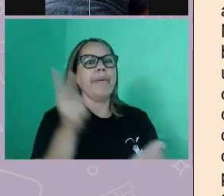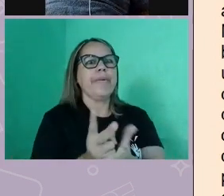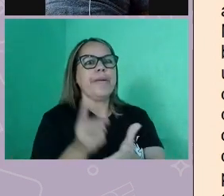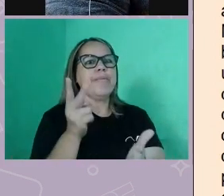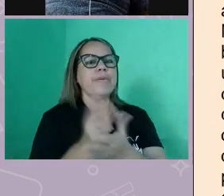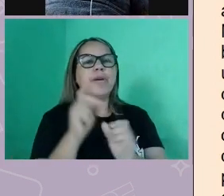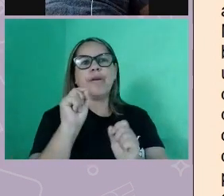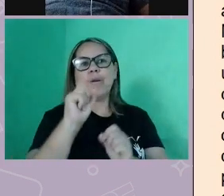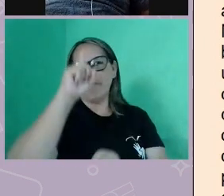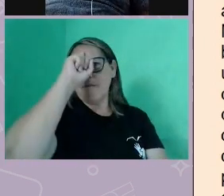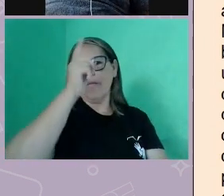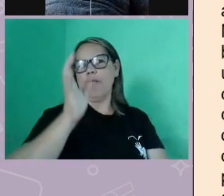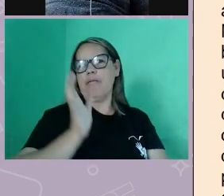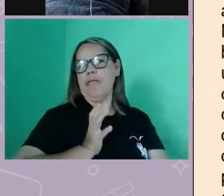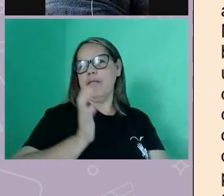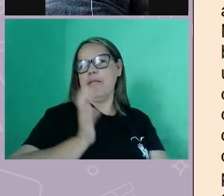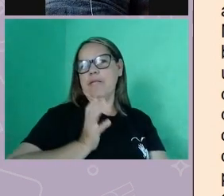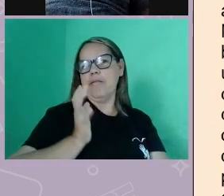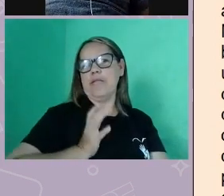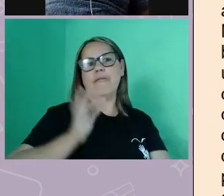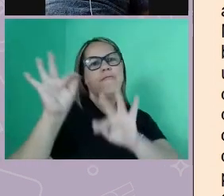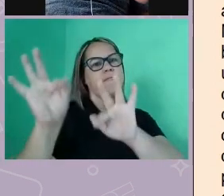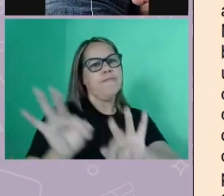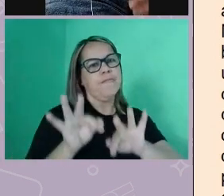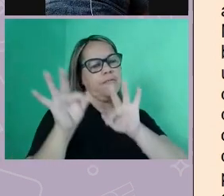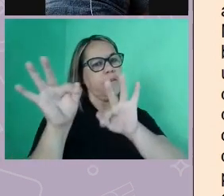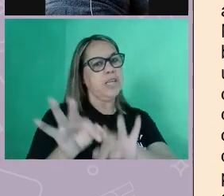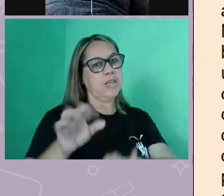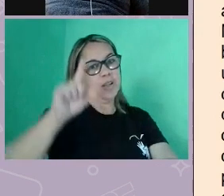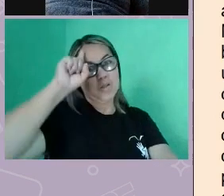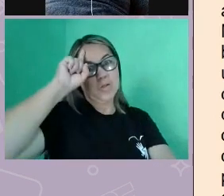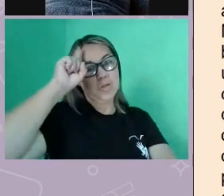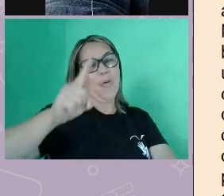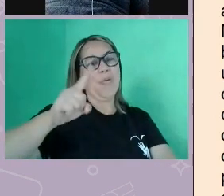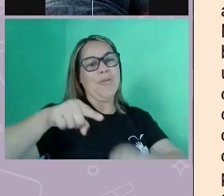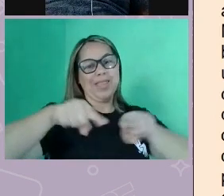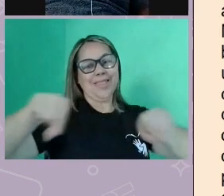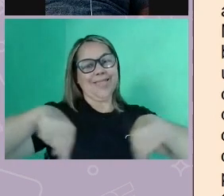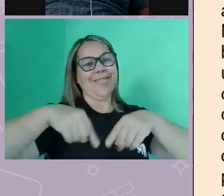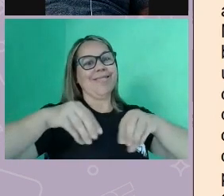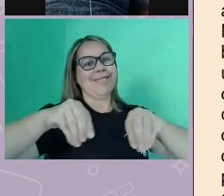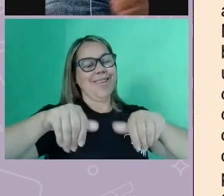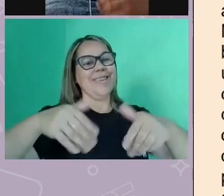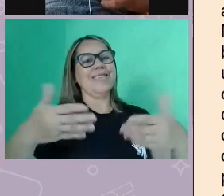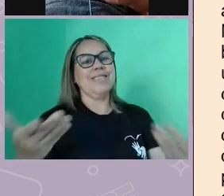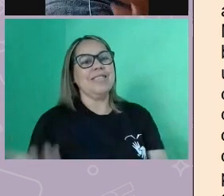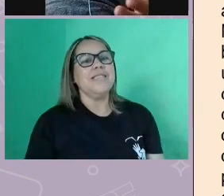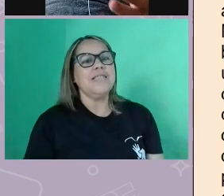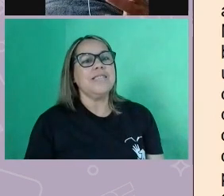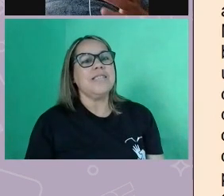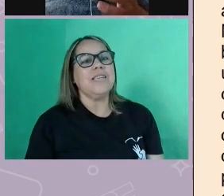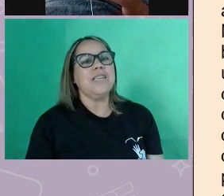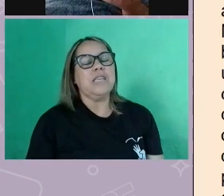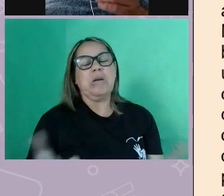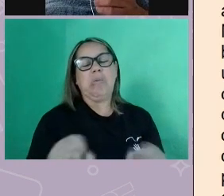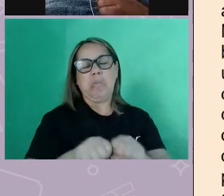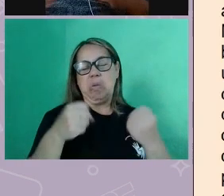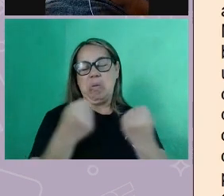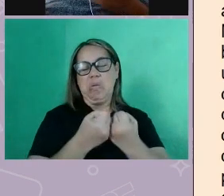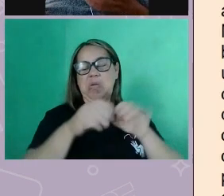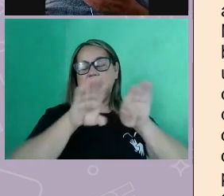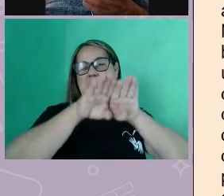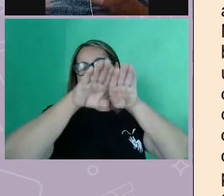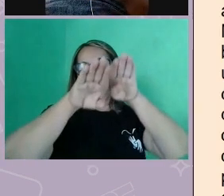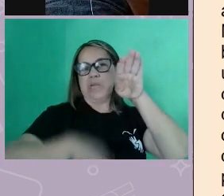senhorial um elite feudal que é proprietária das terras uma sociedade bem desigual e era bem